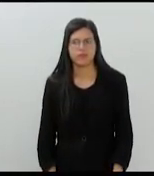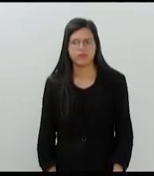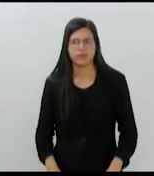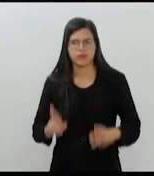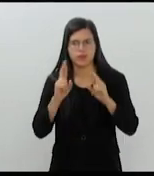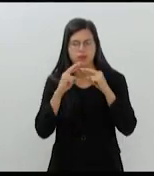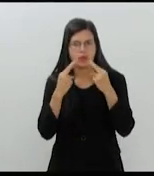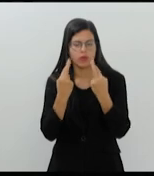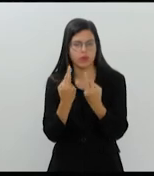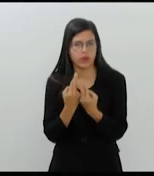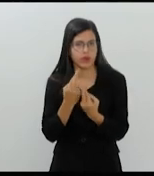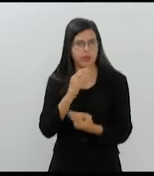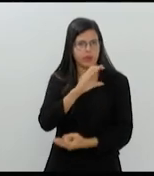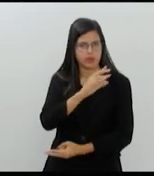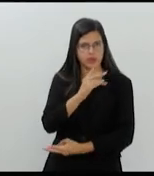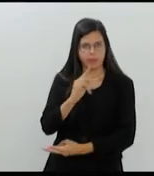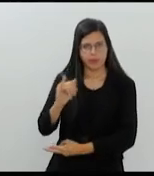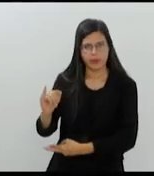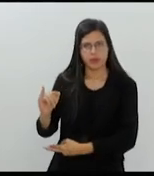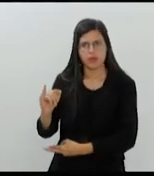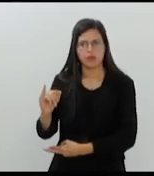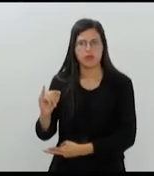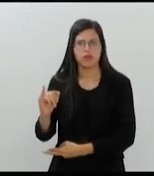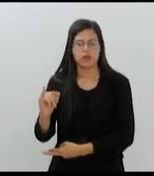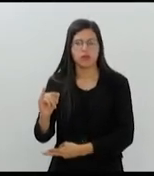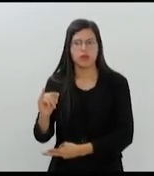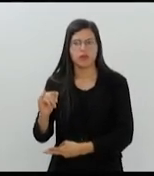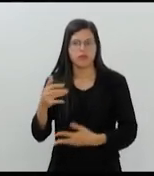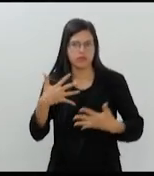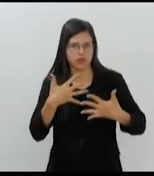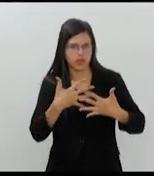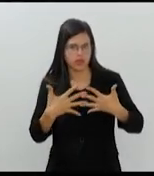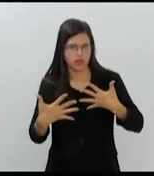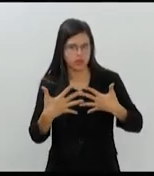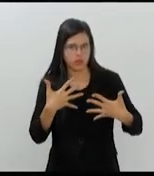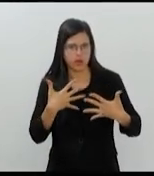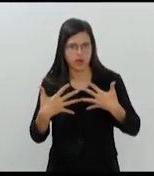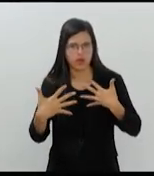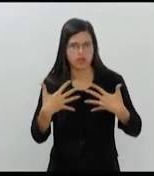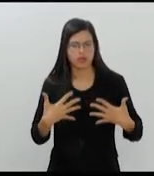reunião da CPI da Transparência,